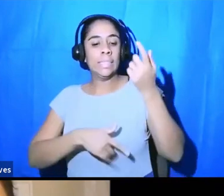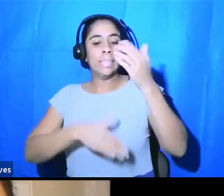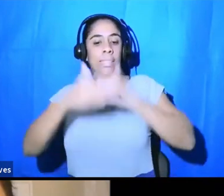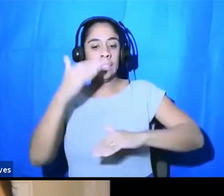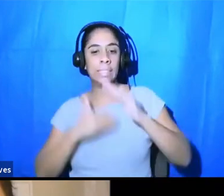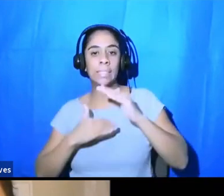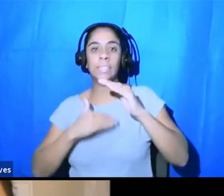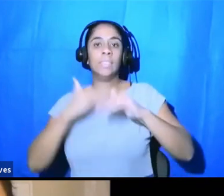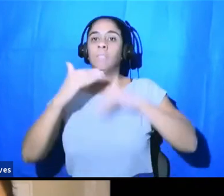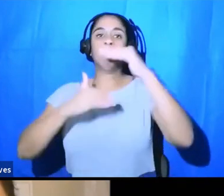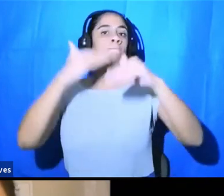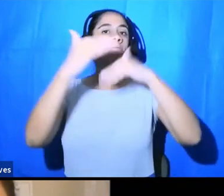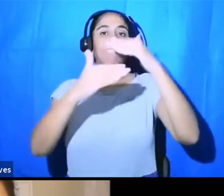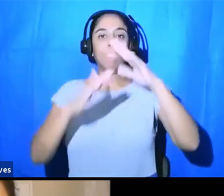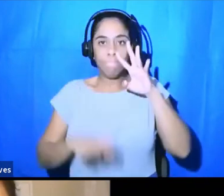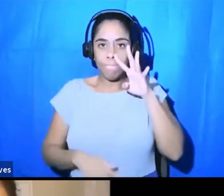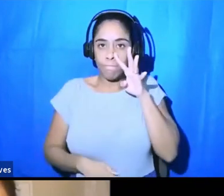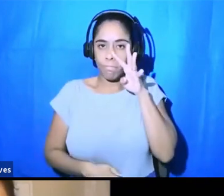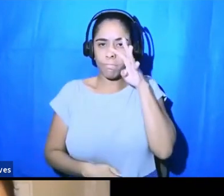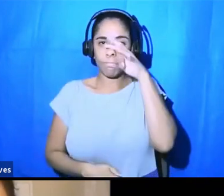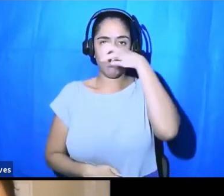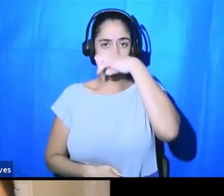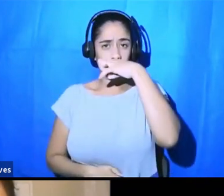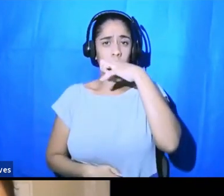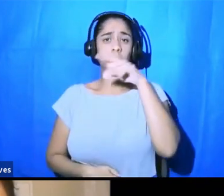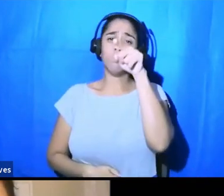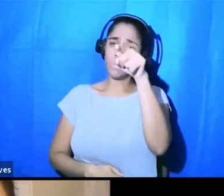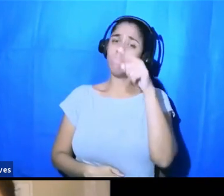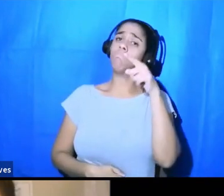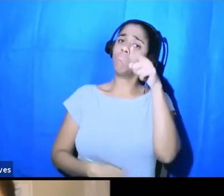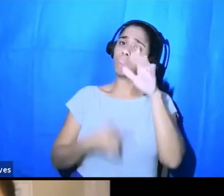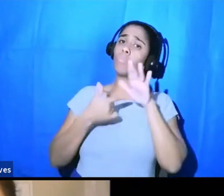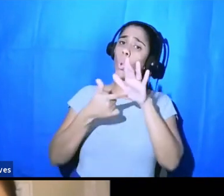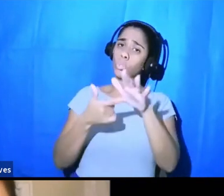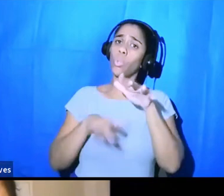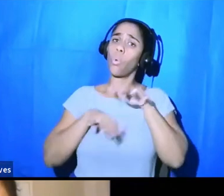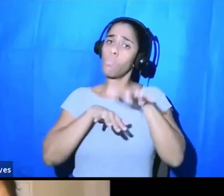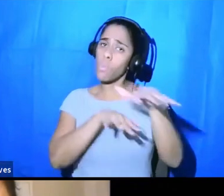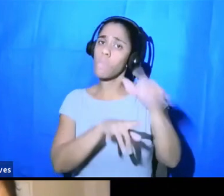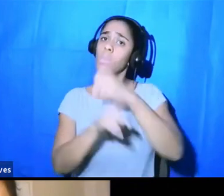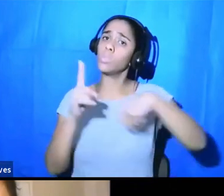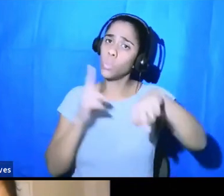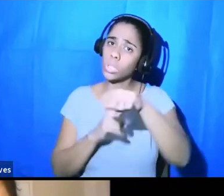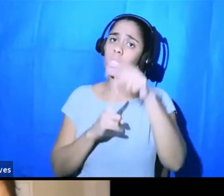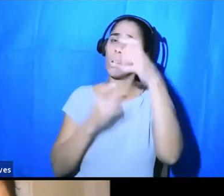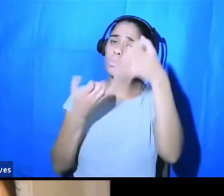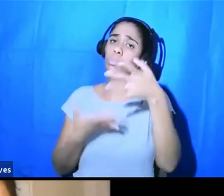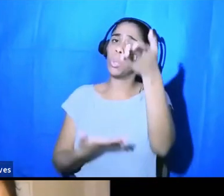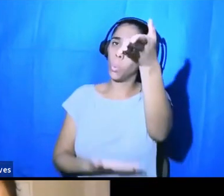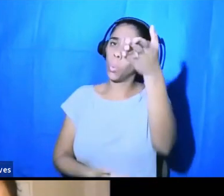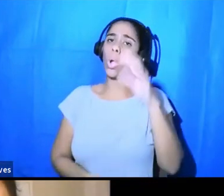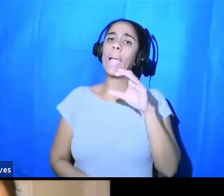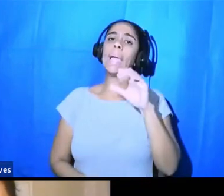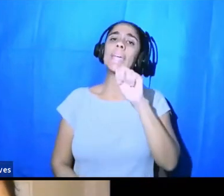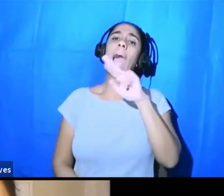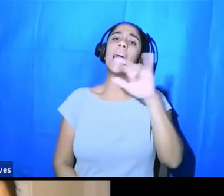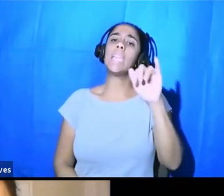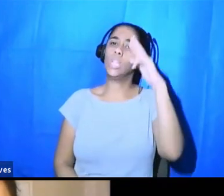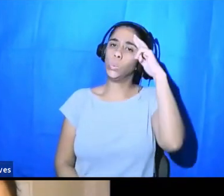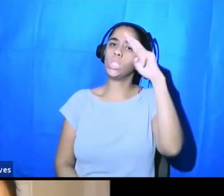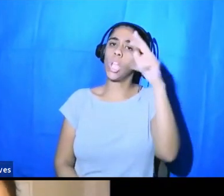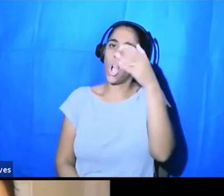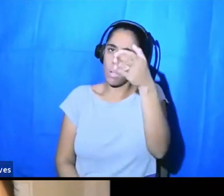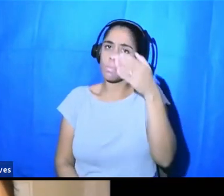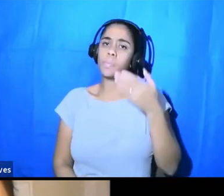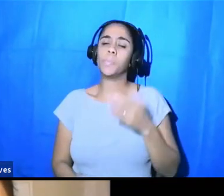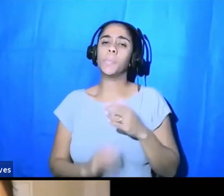Alondra, você citou, enfim, a sua trajetória com os movimentos sociais, como porta-voz do 8M, queria que você contasse, a senhora contasse um